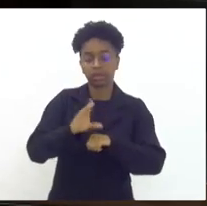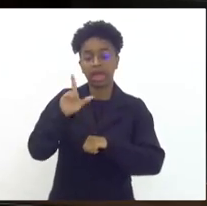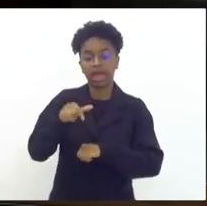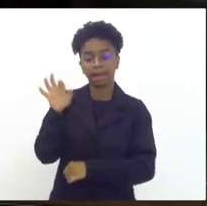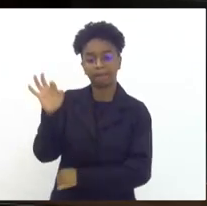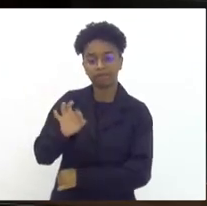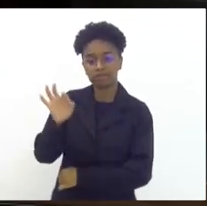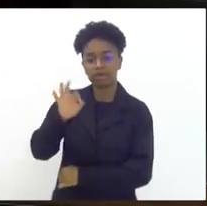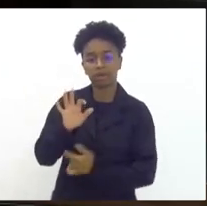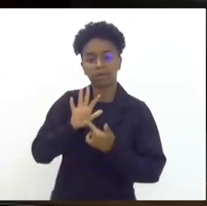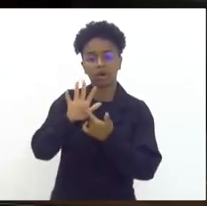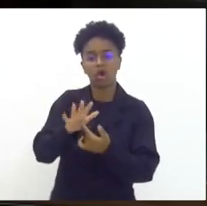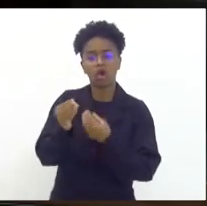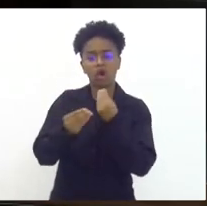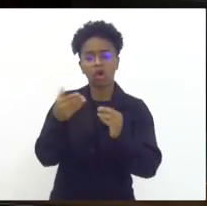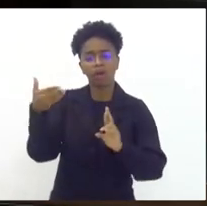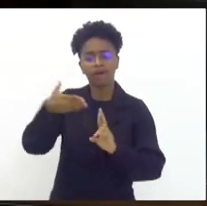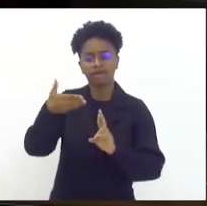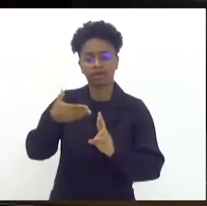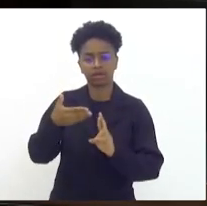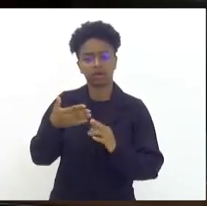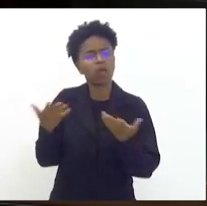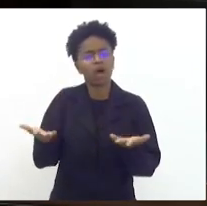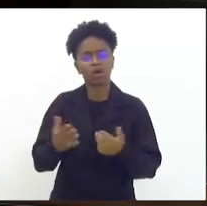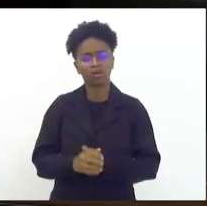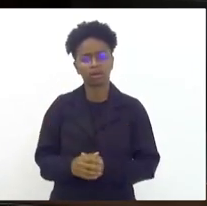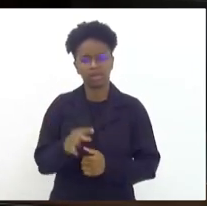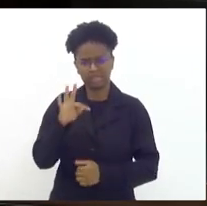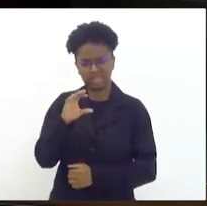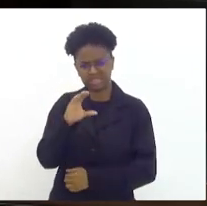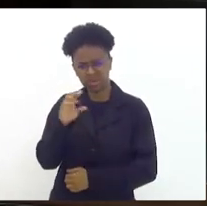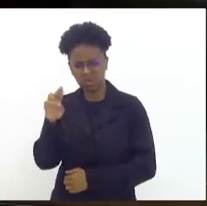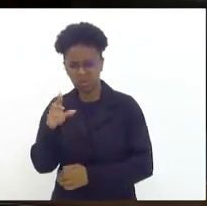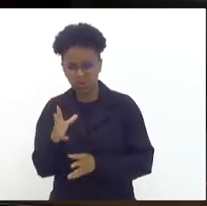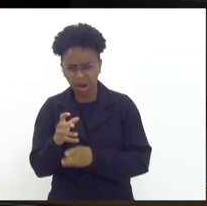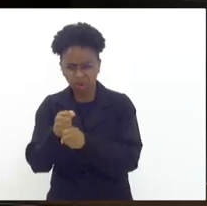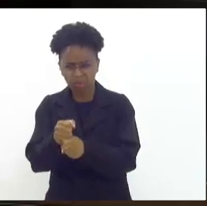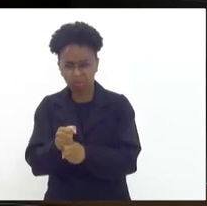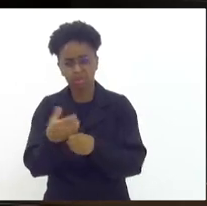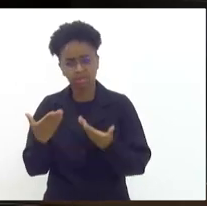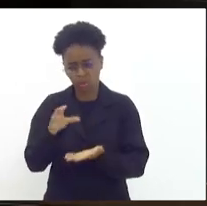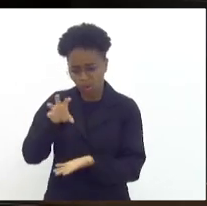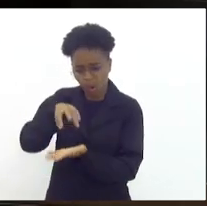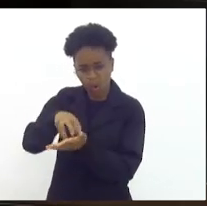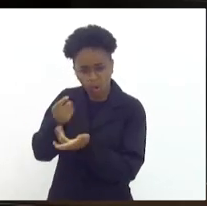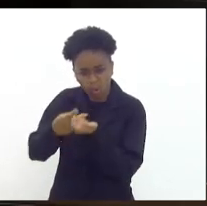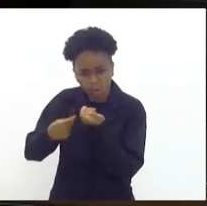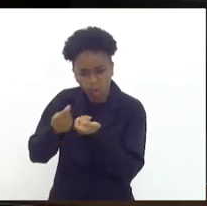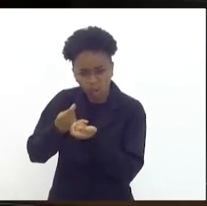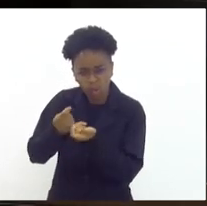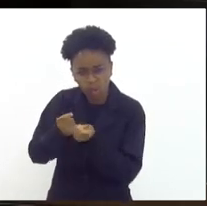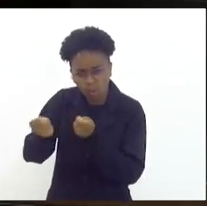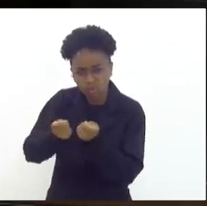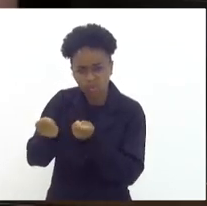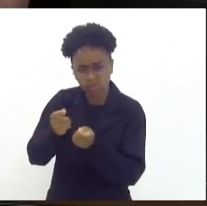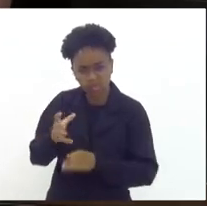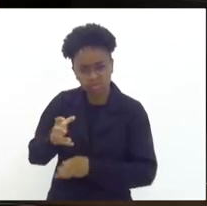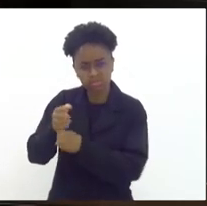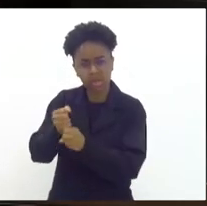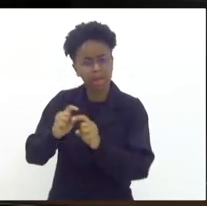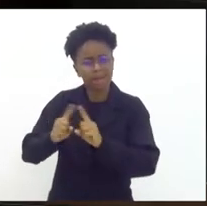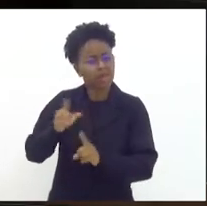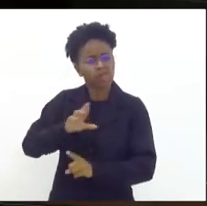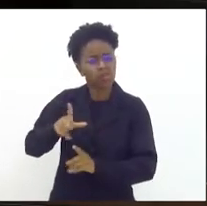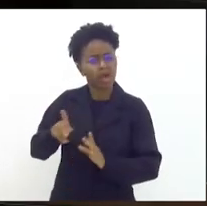referência que cenário de referência ah não o TCU vai calcular não pera o órgão de Controle vai calcular mas não é nem o órgão de Controle